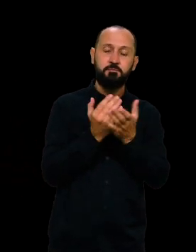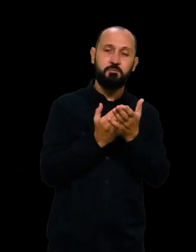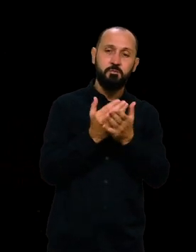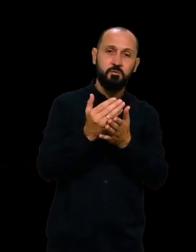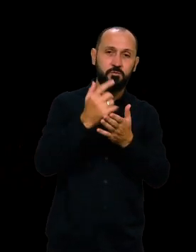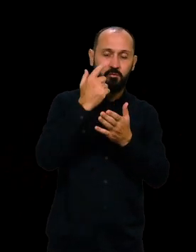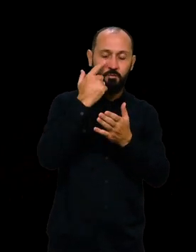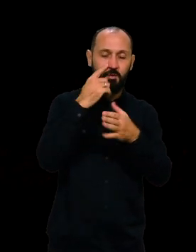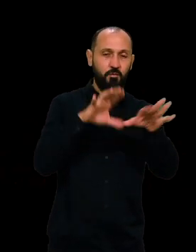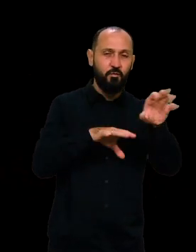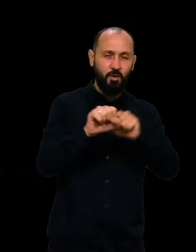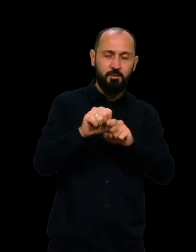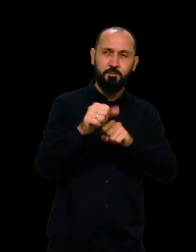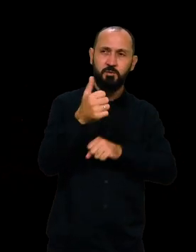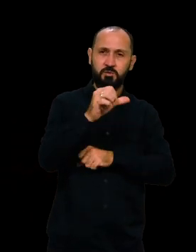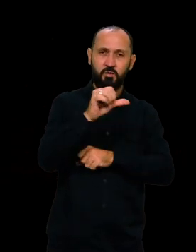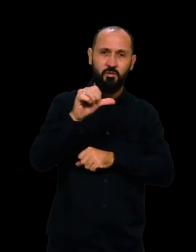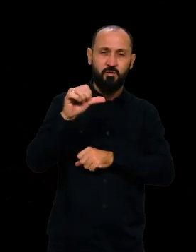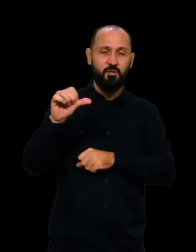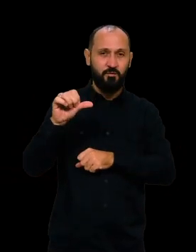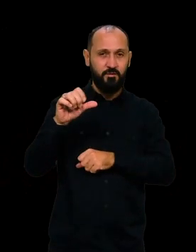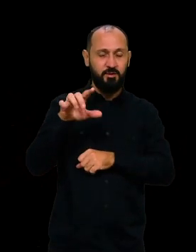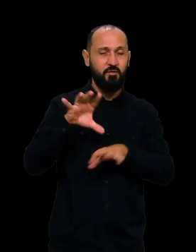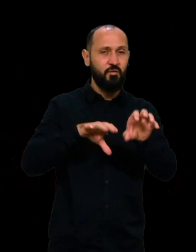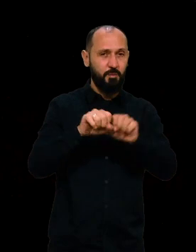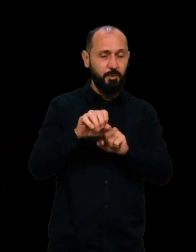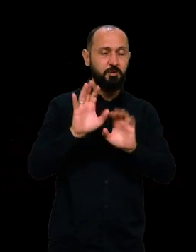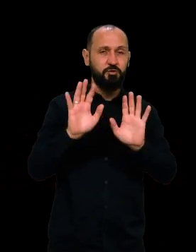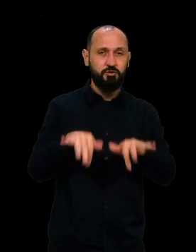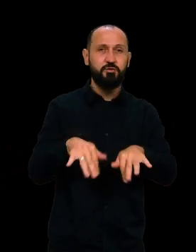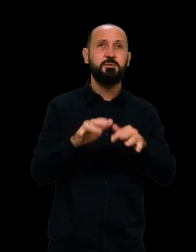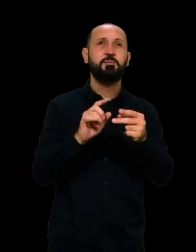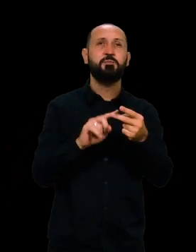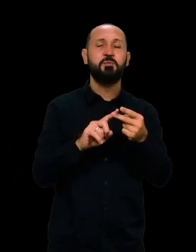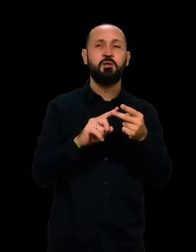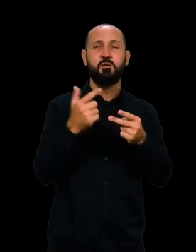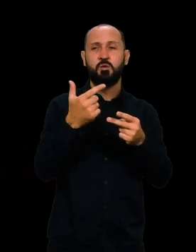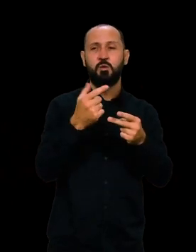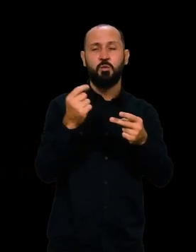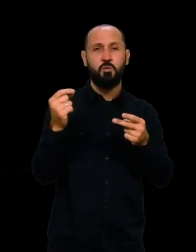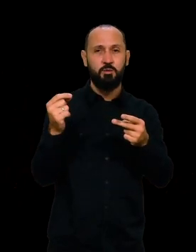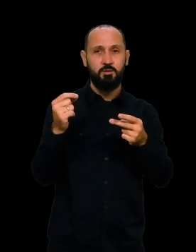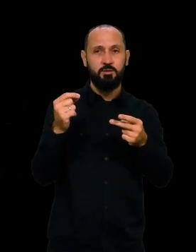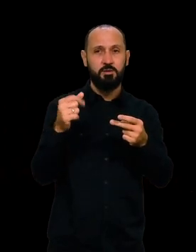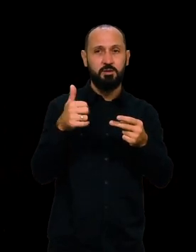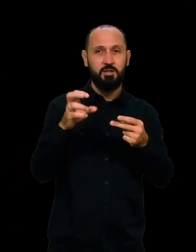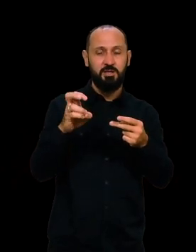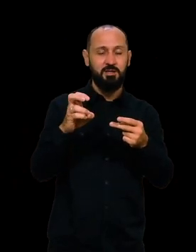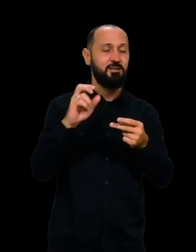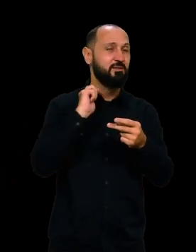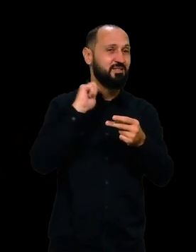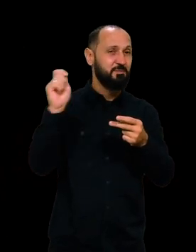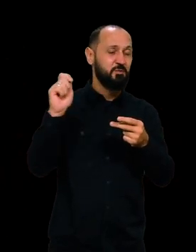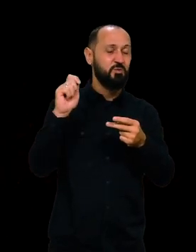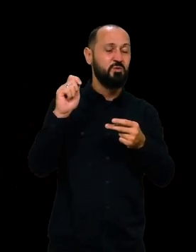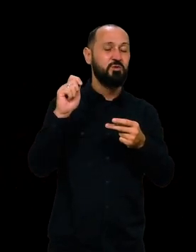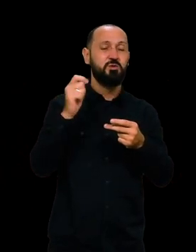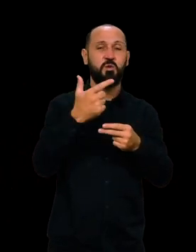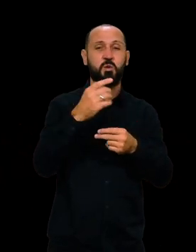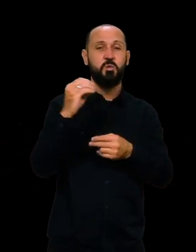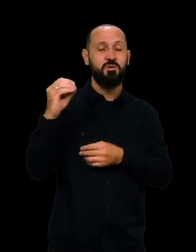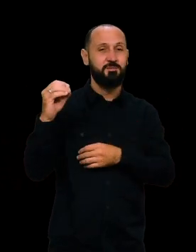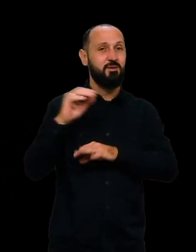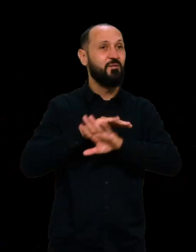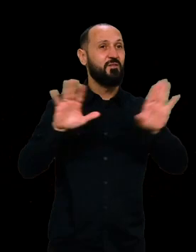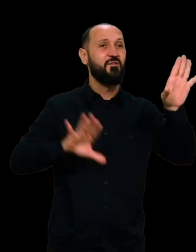quando eu vou na graduação, terminei em 99, teve a graduação no ano 2000, no dia 15 de abril de 2000,